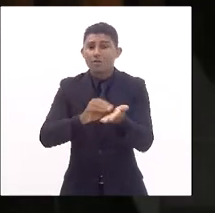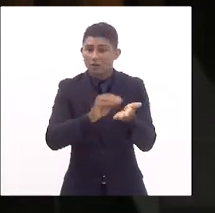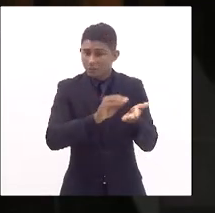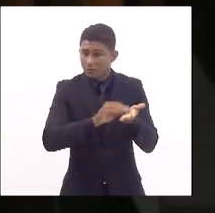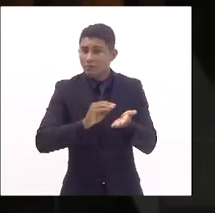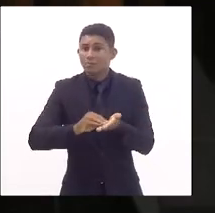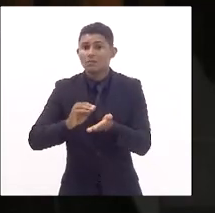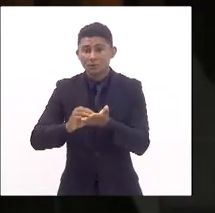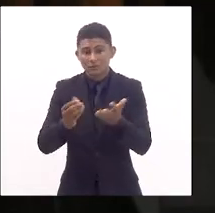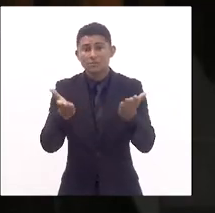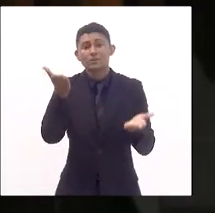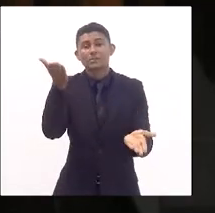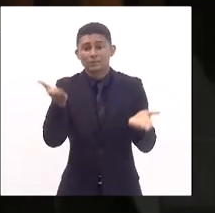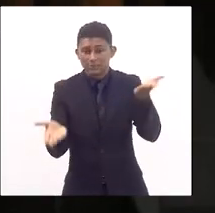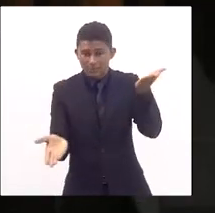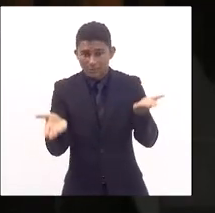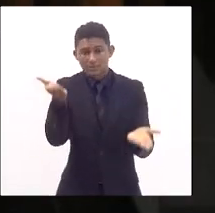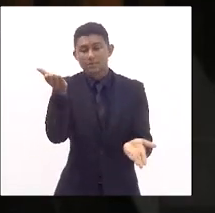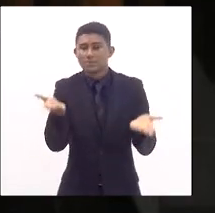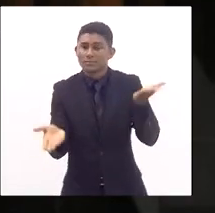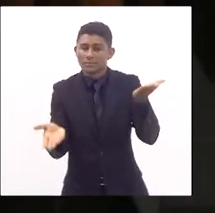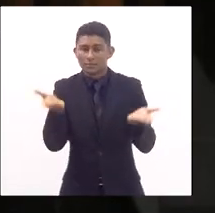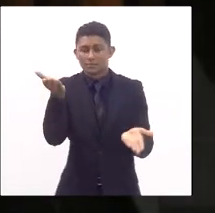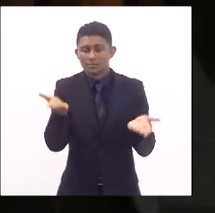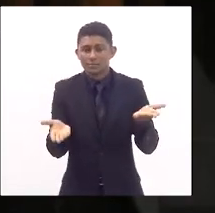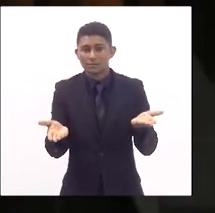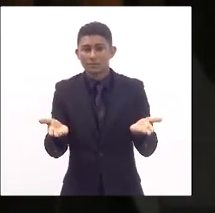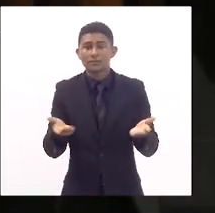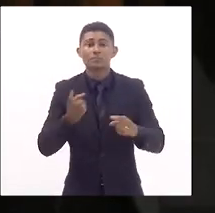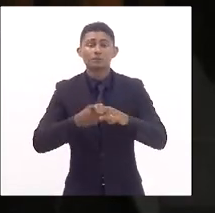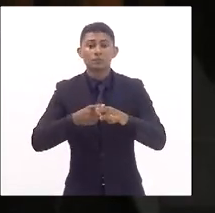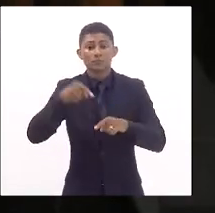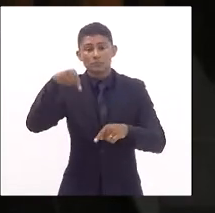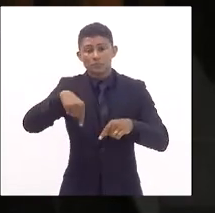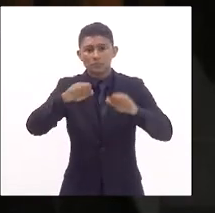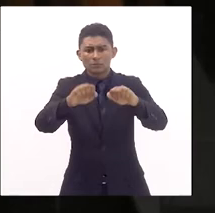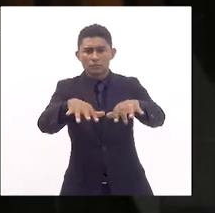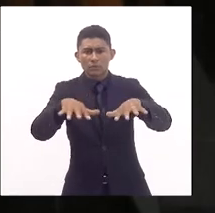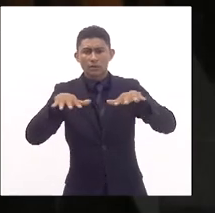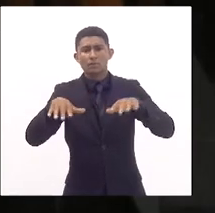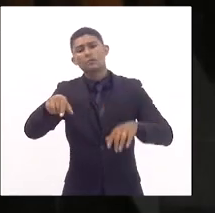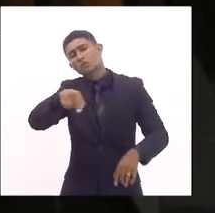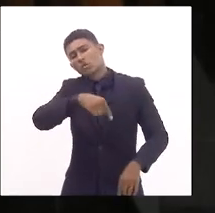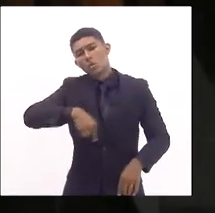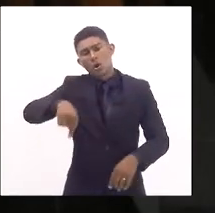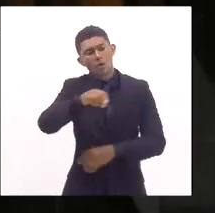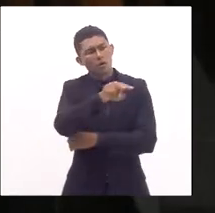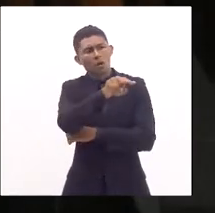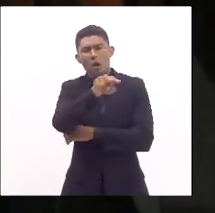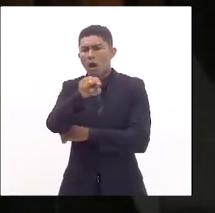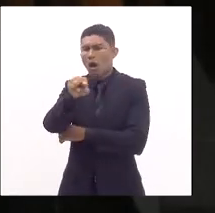exatamente assim equilíbrio entre assistir aqui no plenário discussões